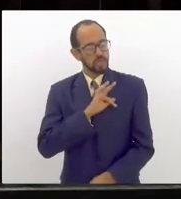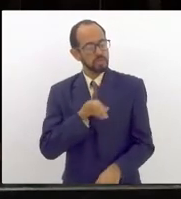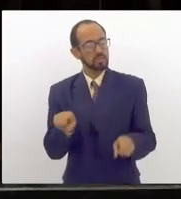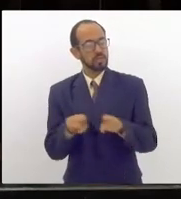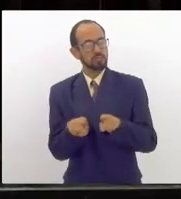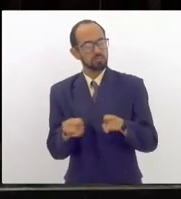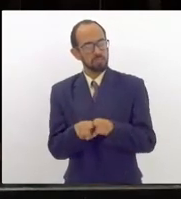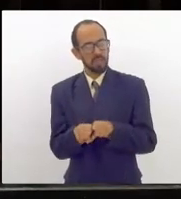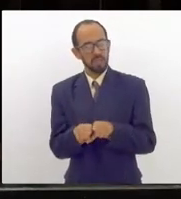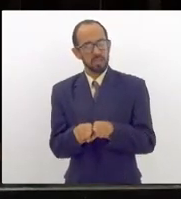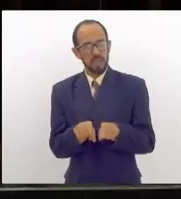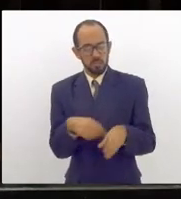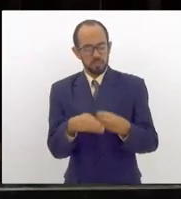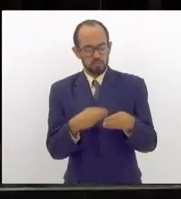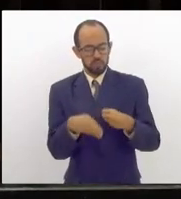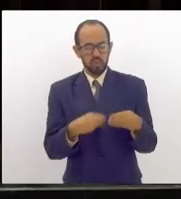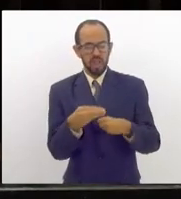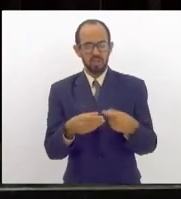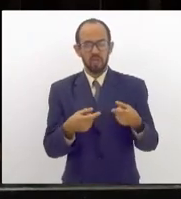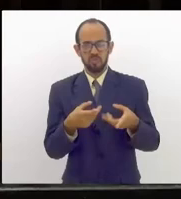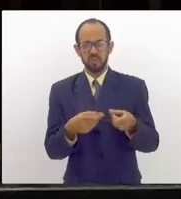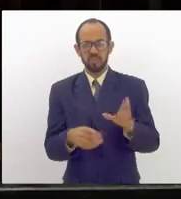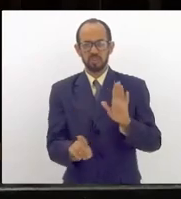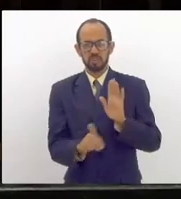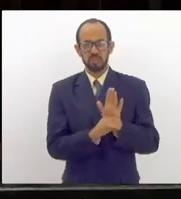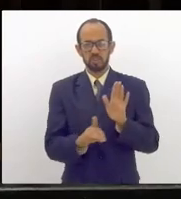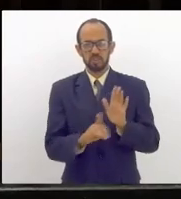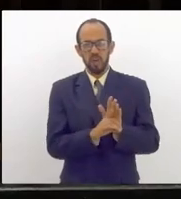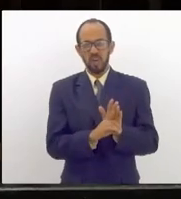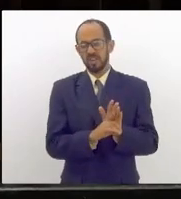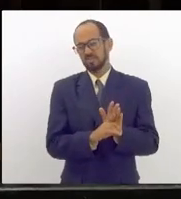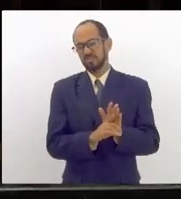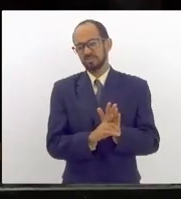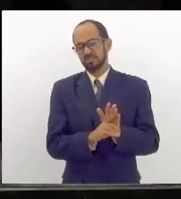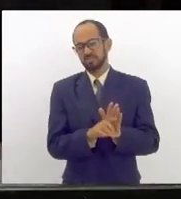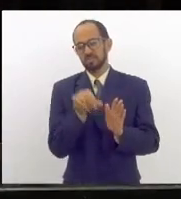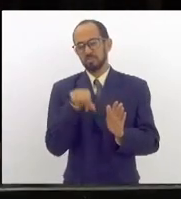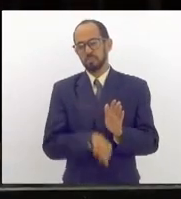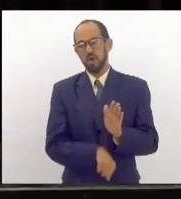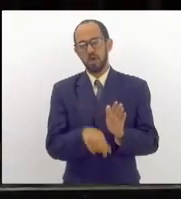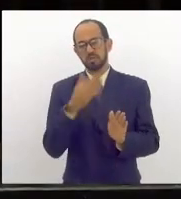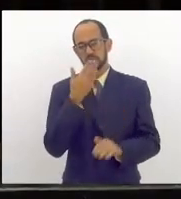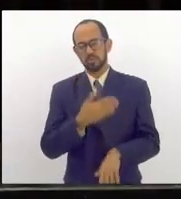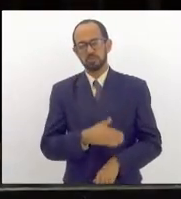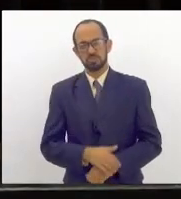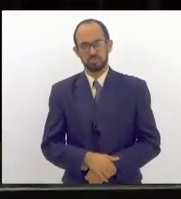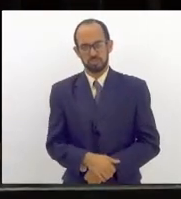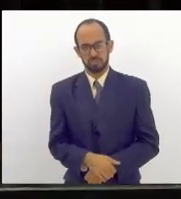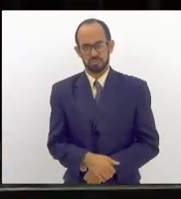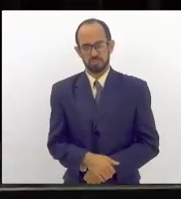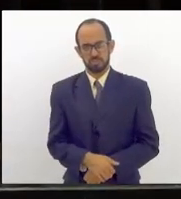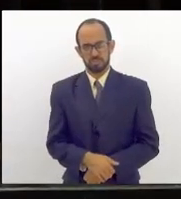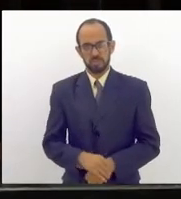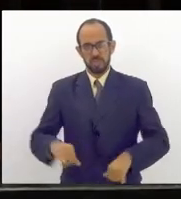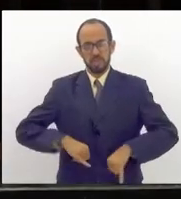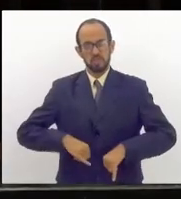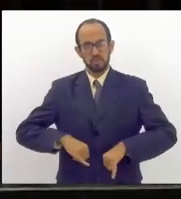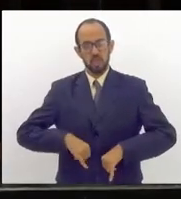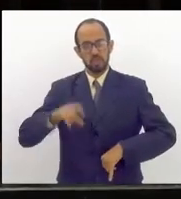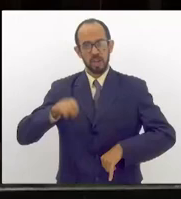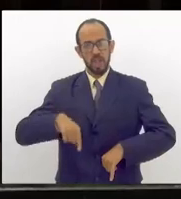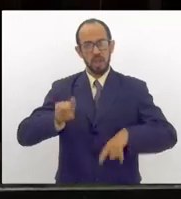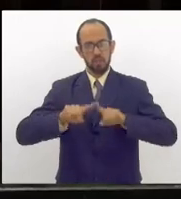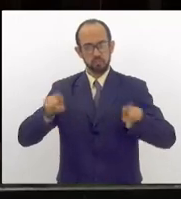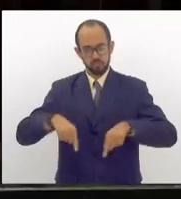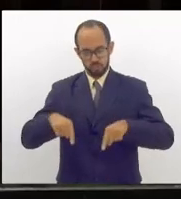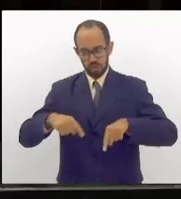envolvido com Marco tráfico das piores coisas que tem e quem sofre isso é os trabalhadores